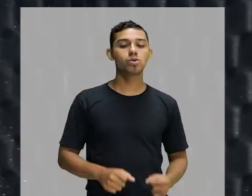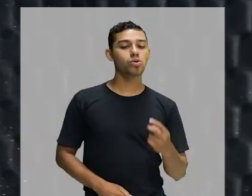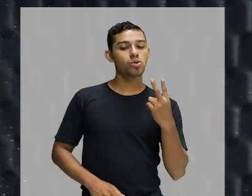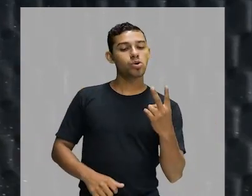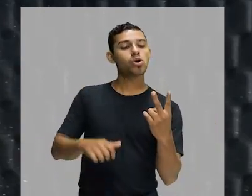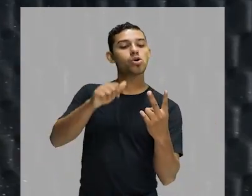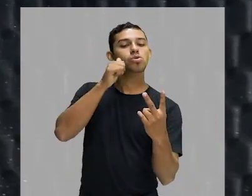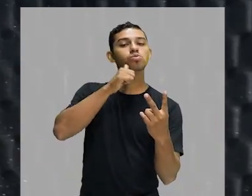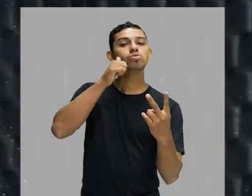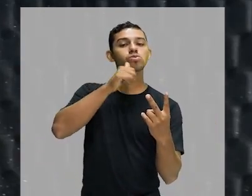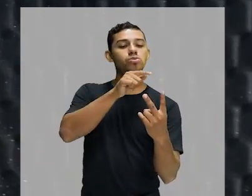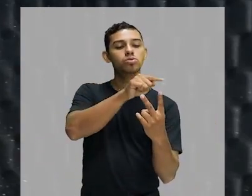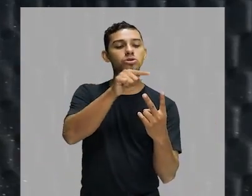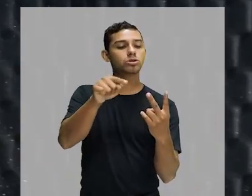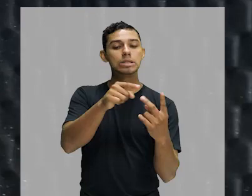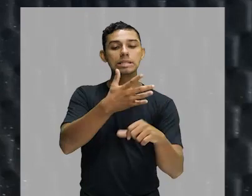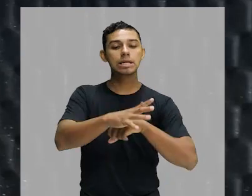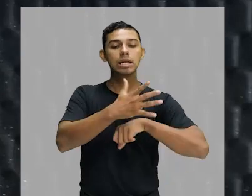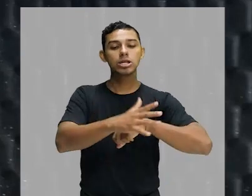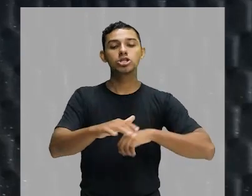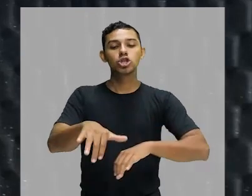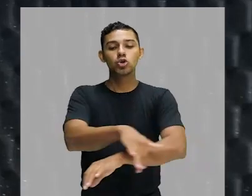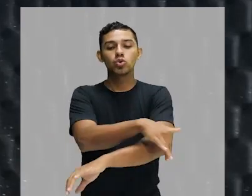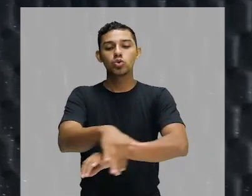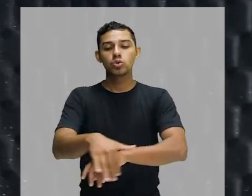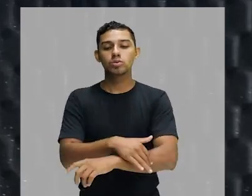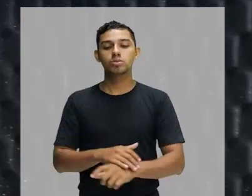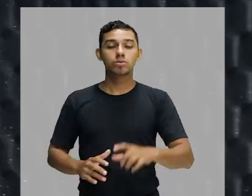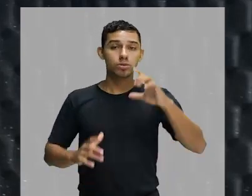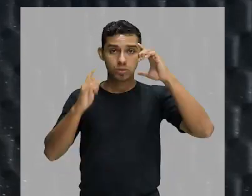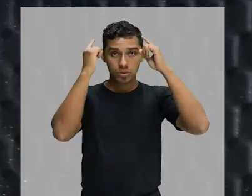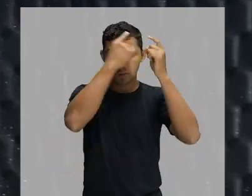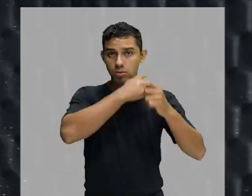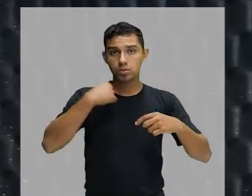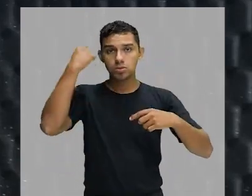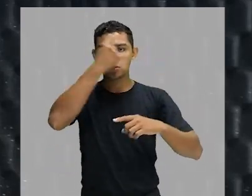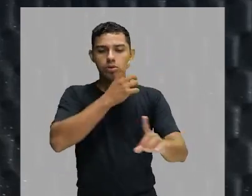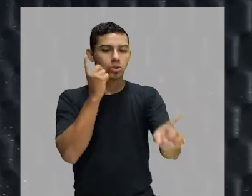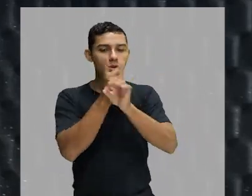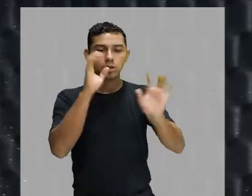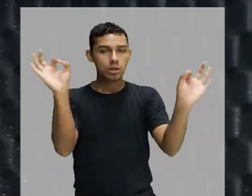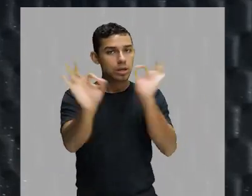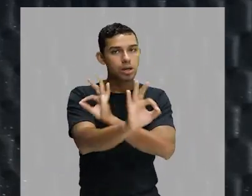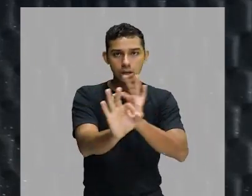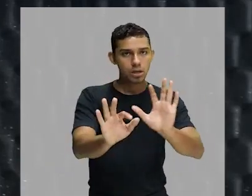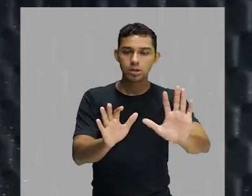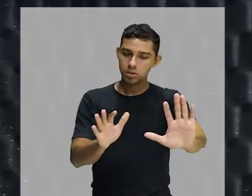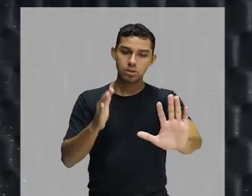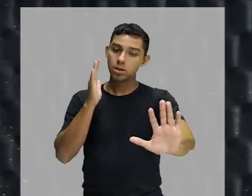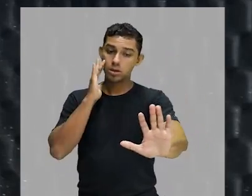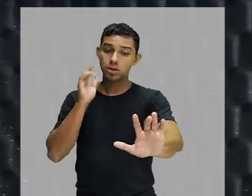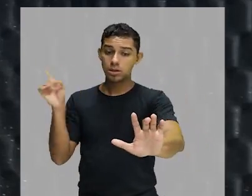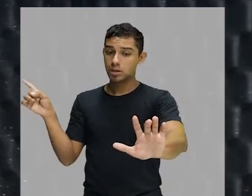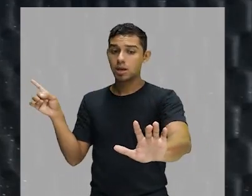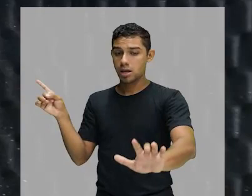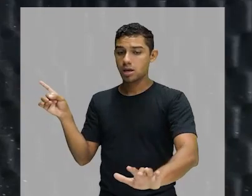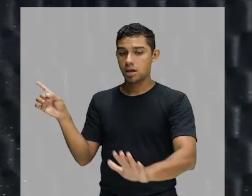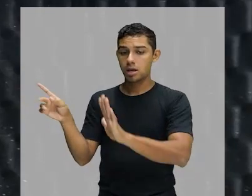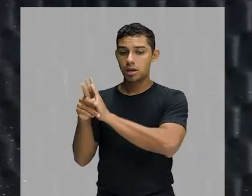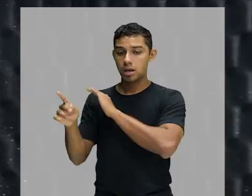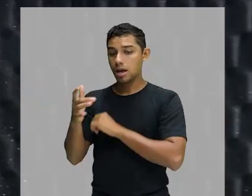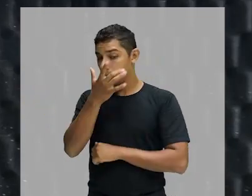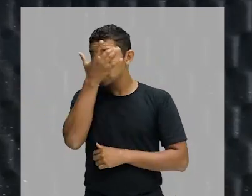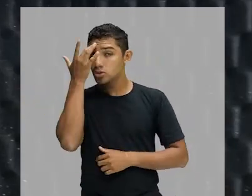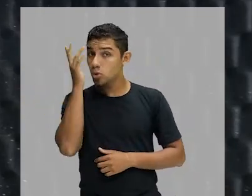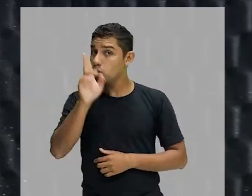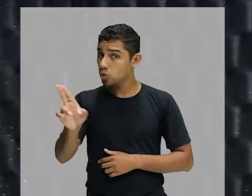mulheres aí fazendo um treino de rua. Coloquei até os emojis aí para que elas não sejam identificadas, que não estou dizendo que essas pessoas